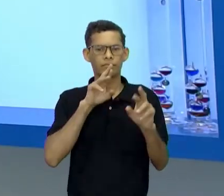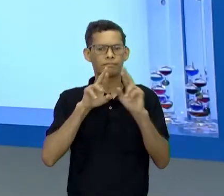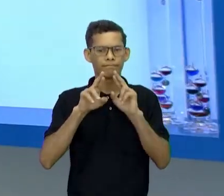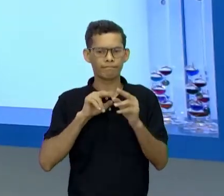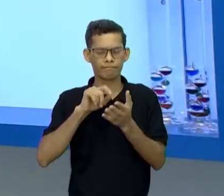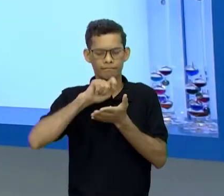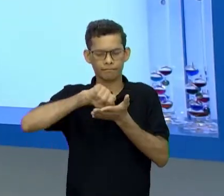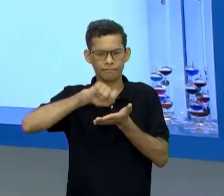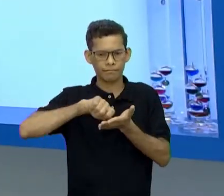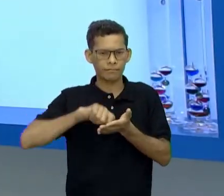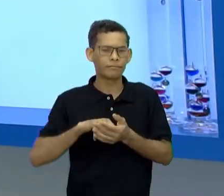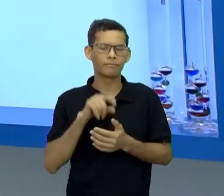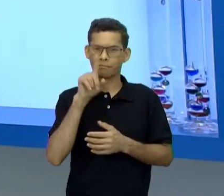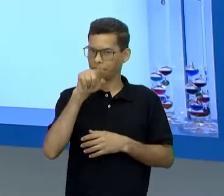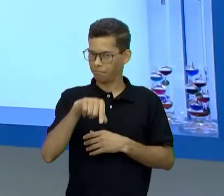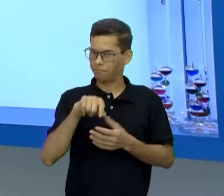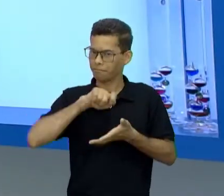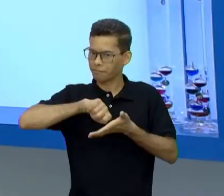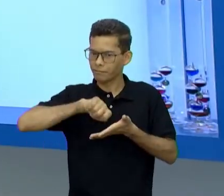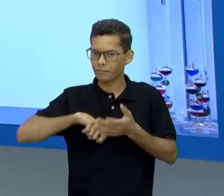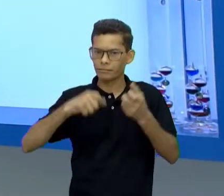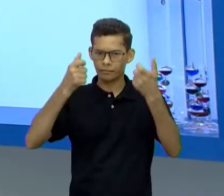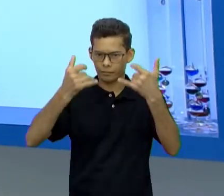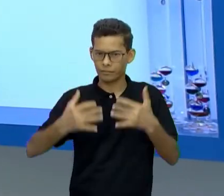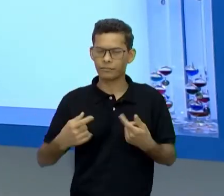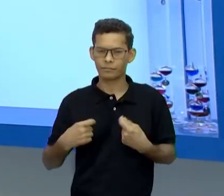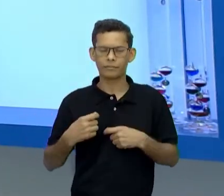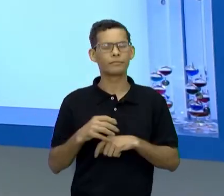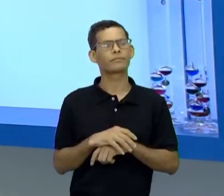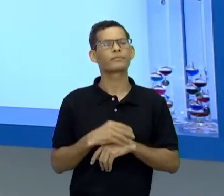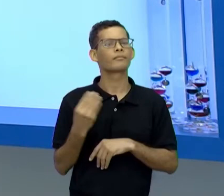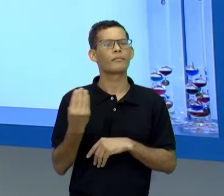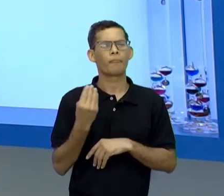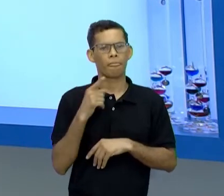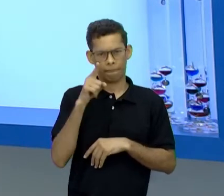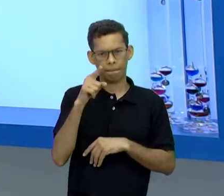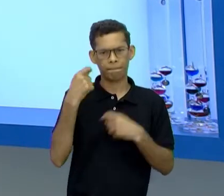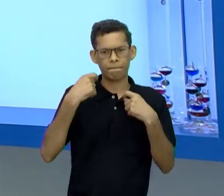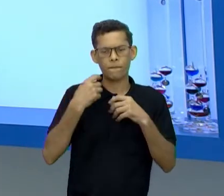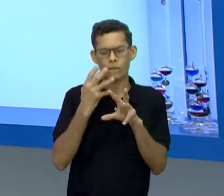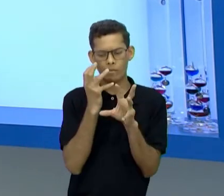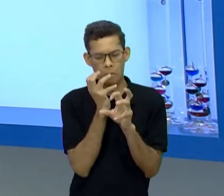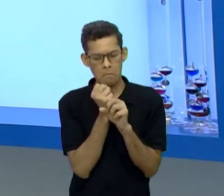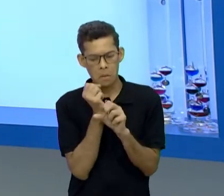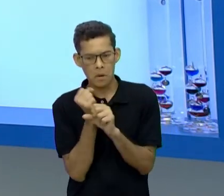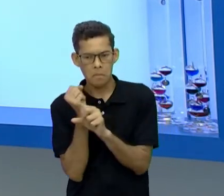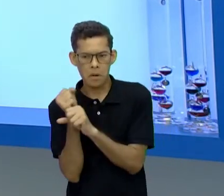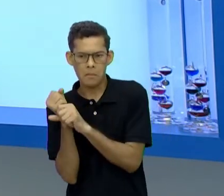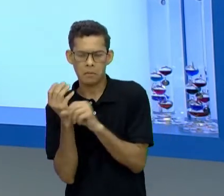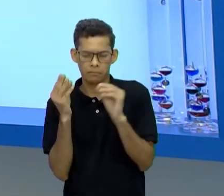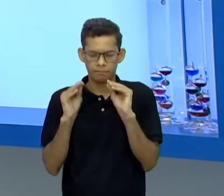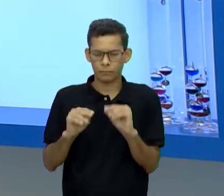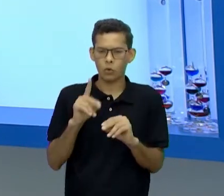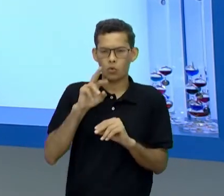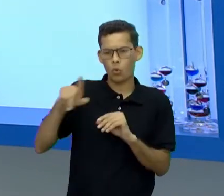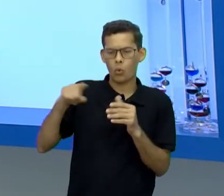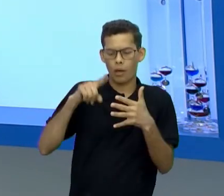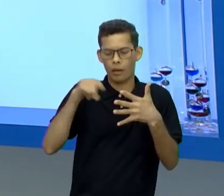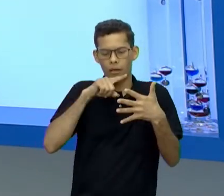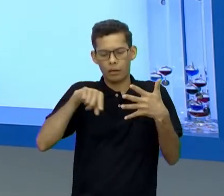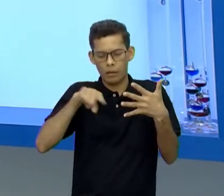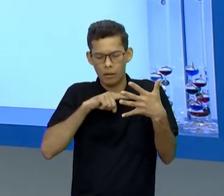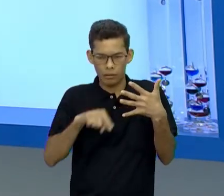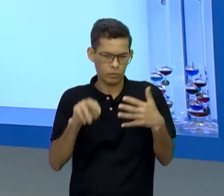dissertativa. Questões dissertativas são aquelas que você tem que resolver, calcular. Não é objetiva, tá? De você